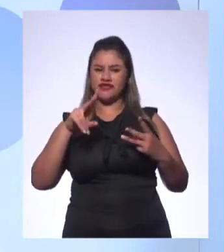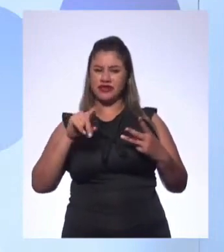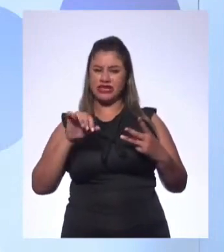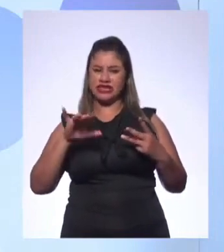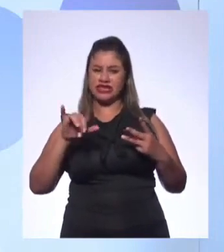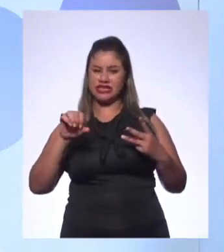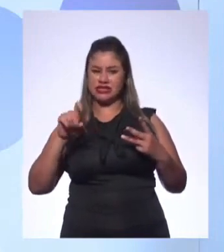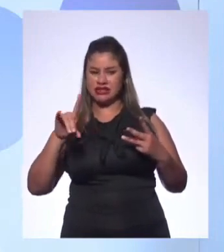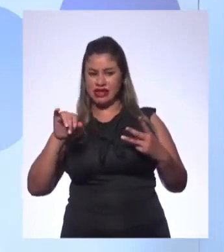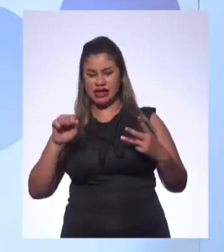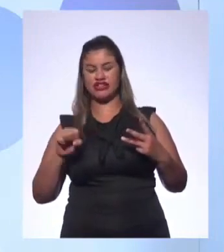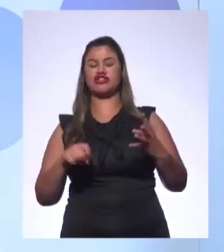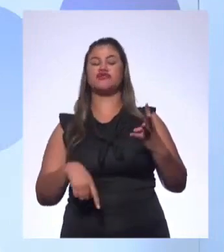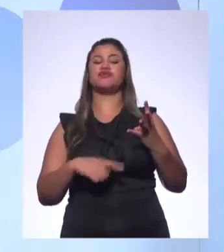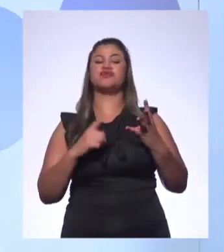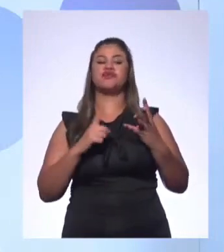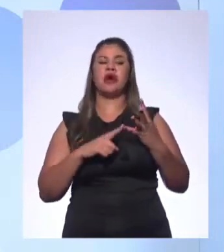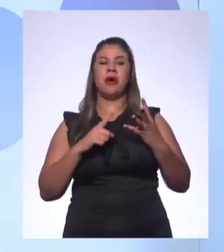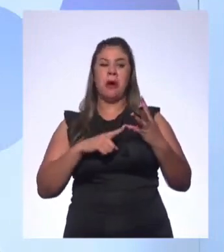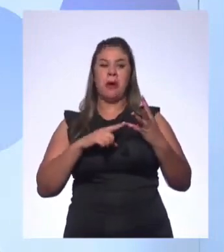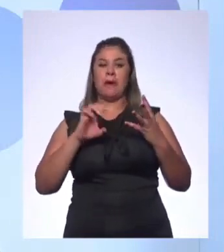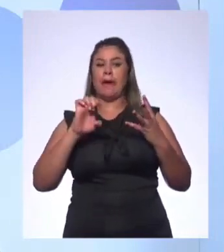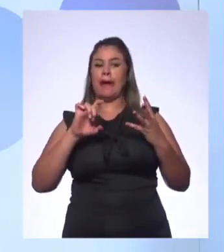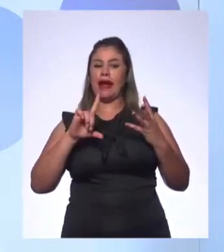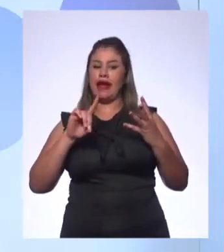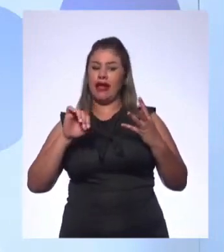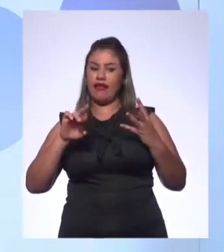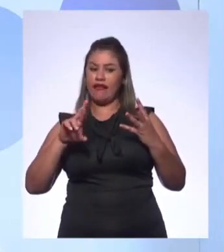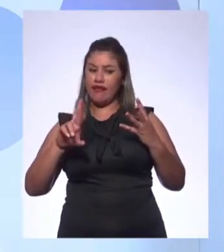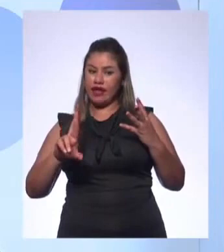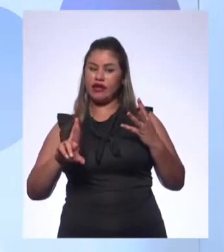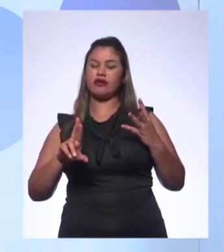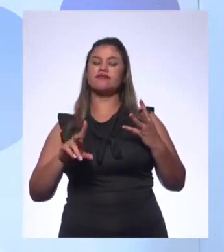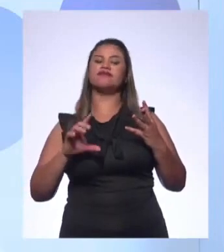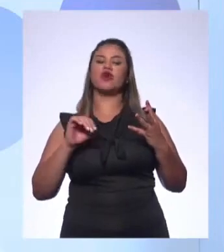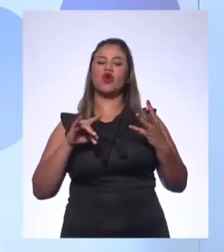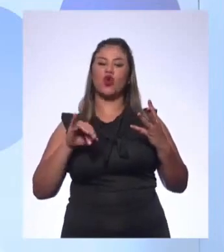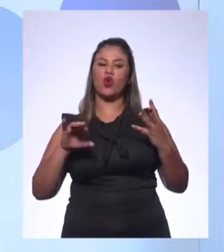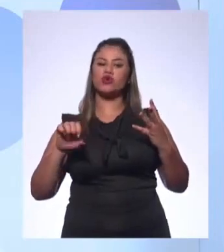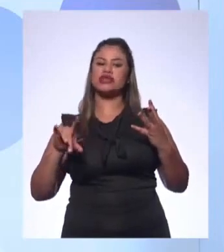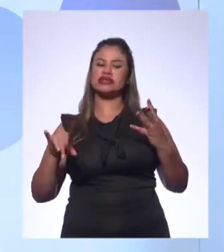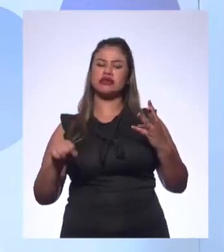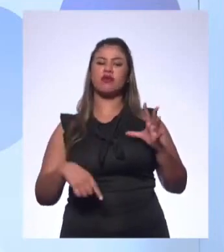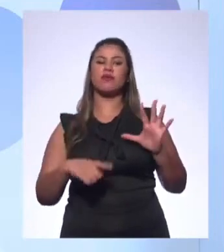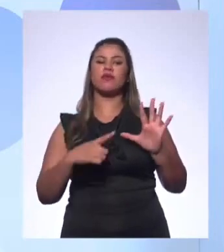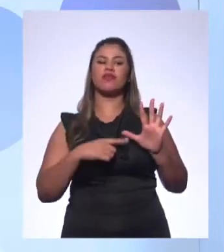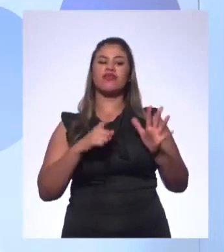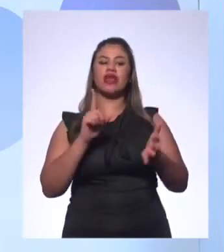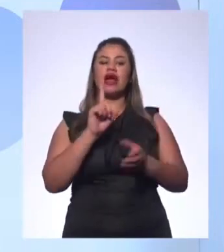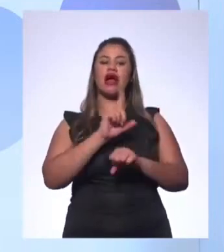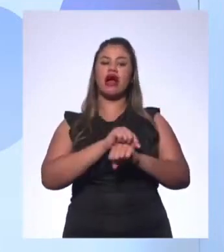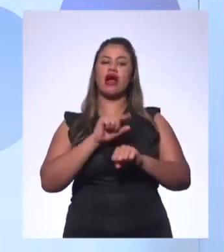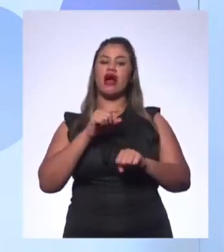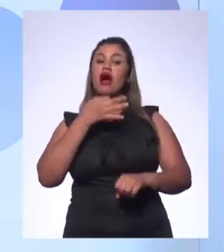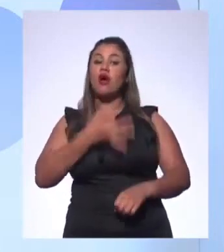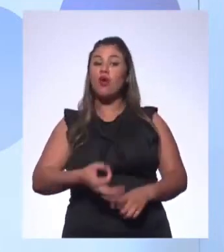professor Eduardo Cunha, perdão, Éder Cunha, concessiva, professor Orlando, argumento de